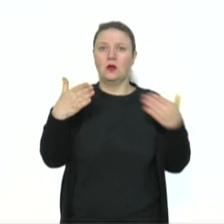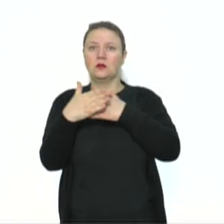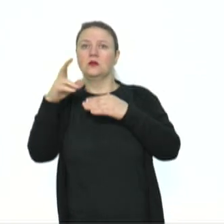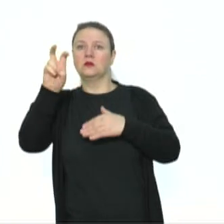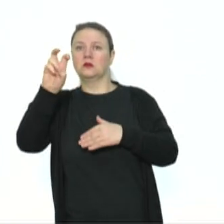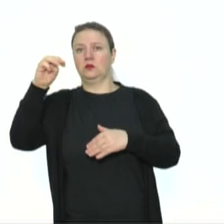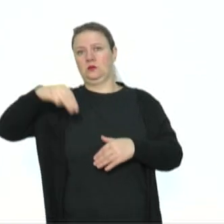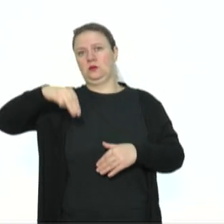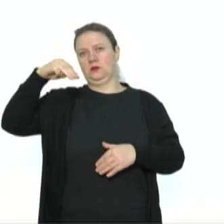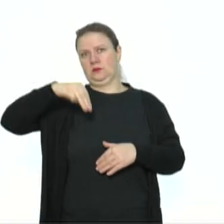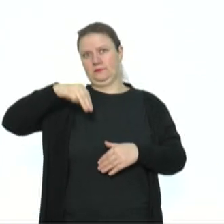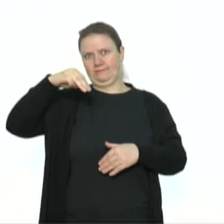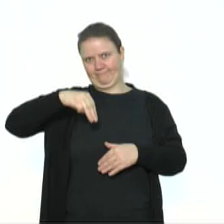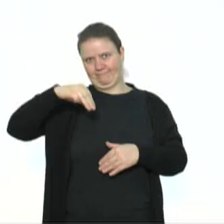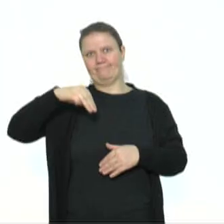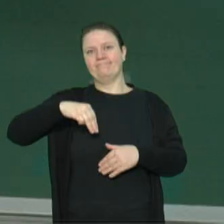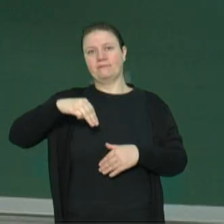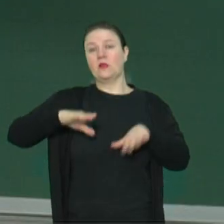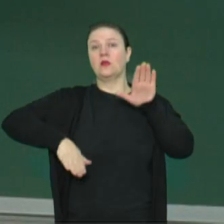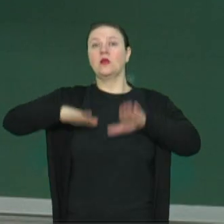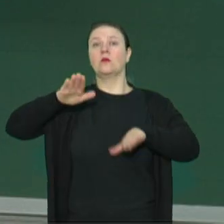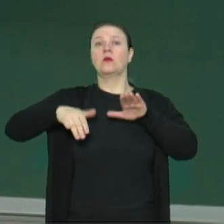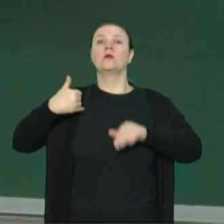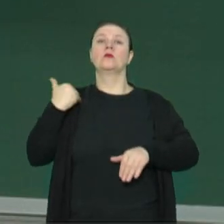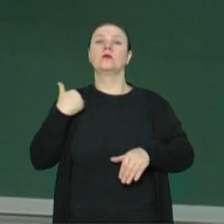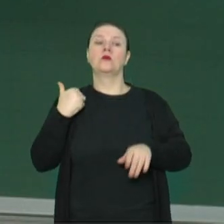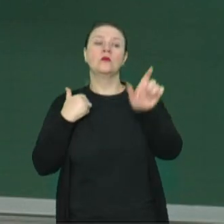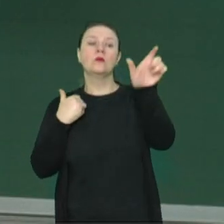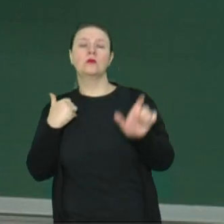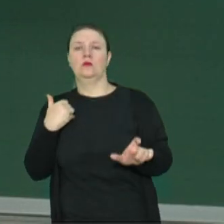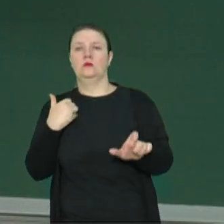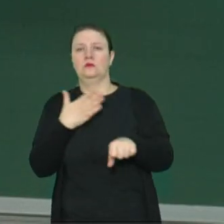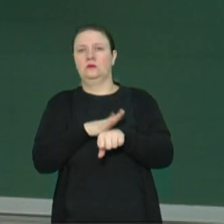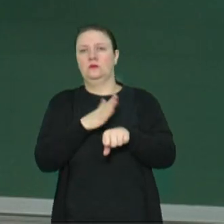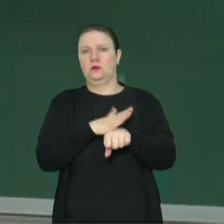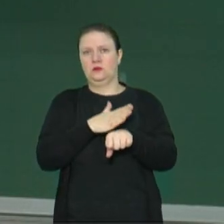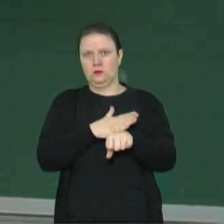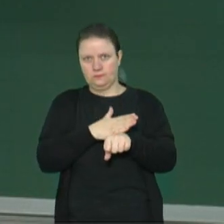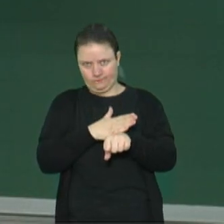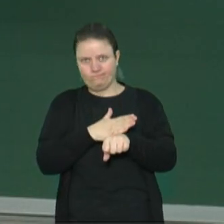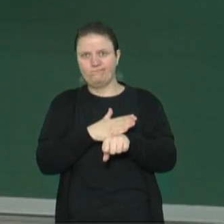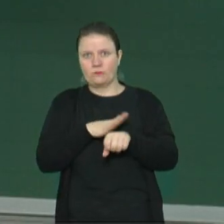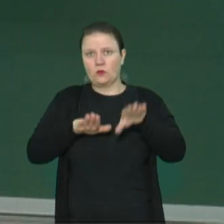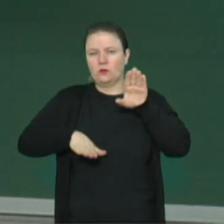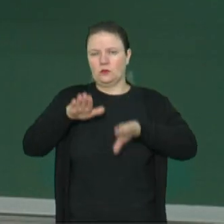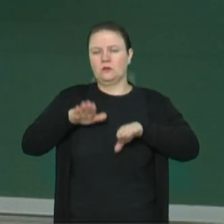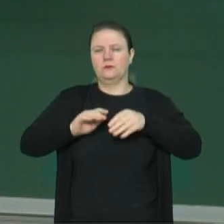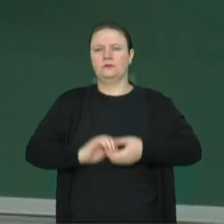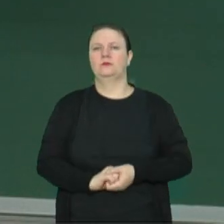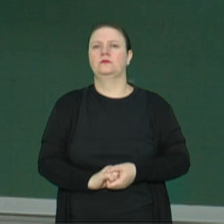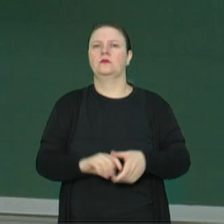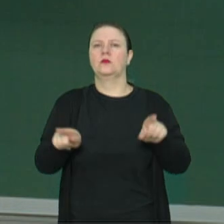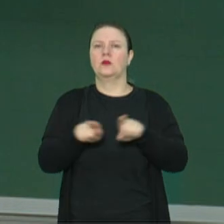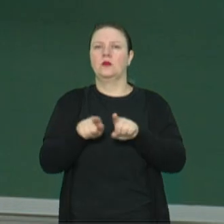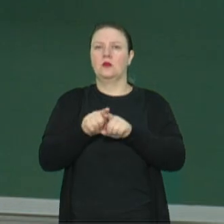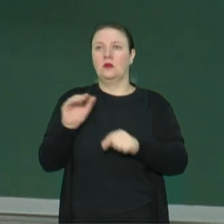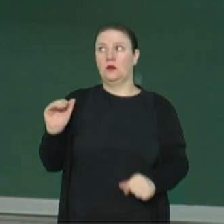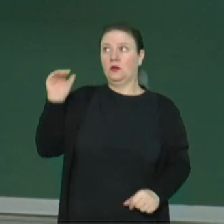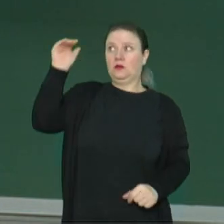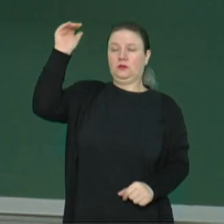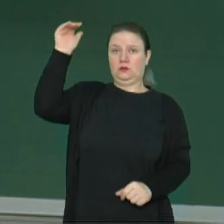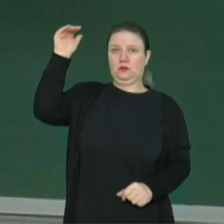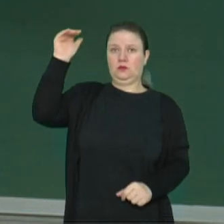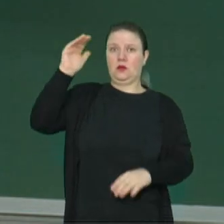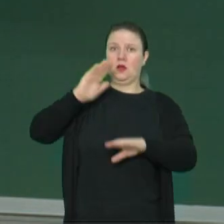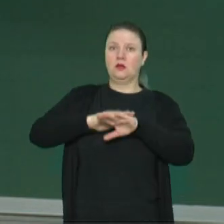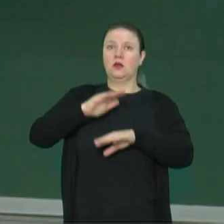do atleta, ao tempo de luta, né? Então, em competições, varia-se dessa maneira, de 2 a 5. Na categoria adulto, que são os acima